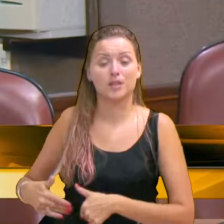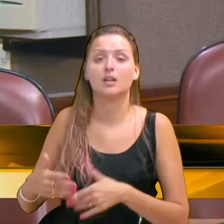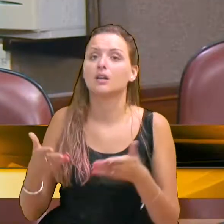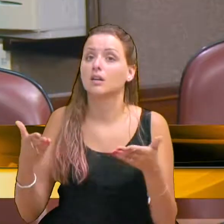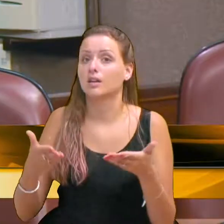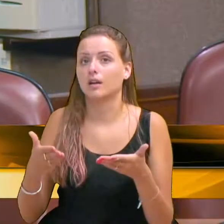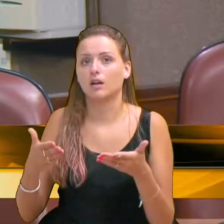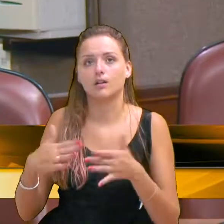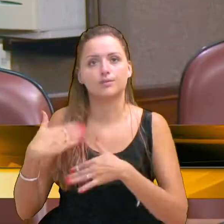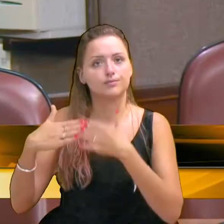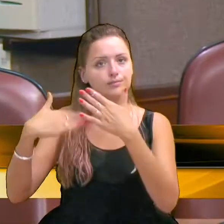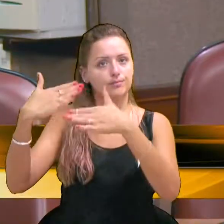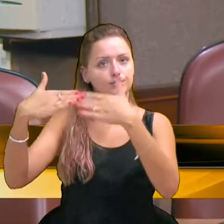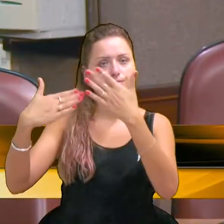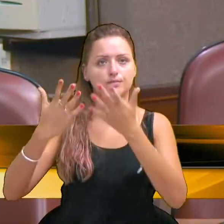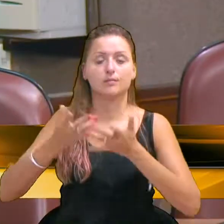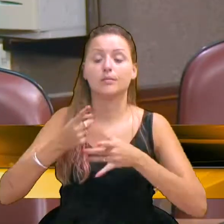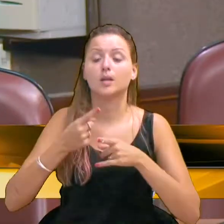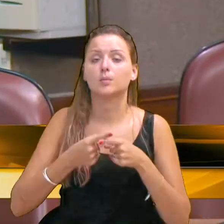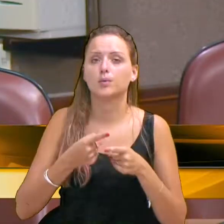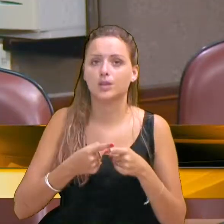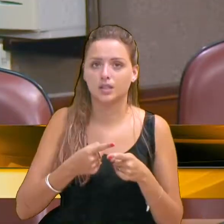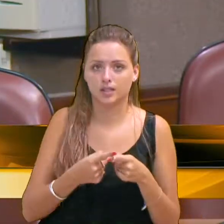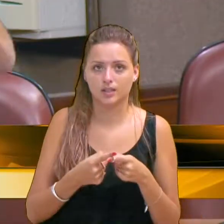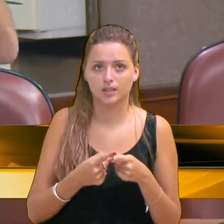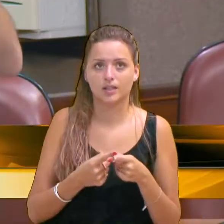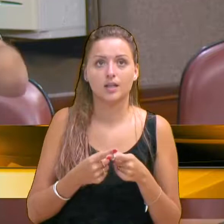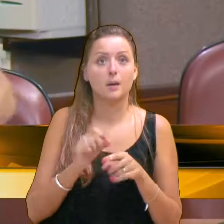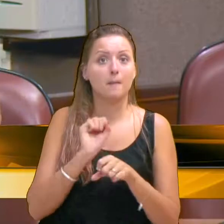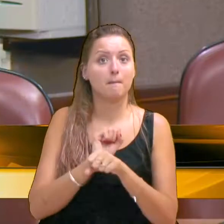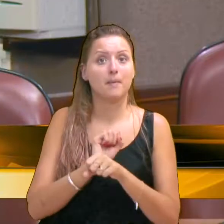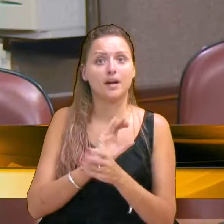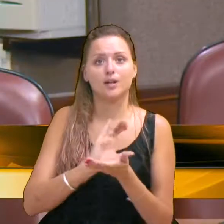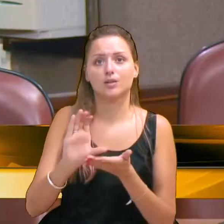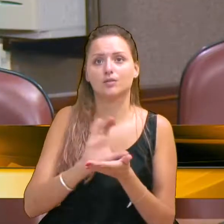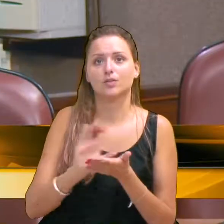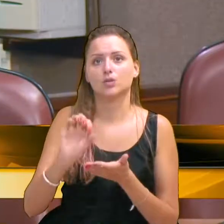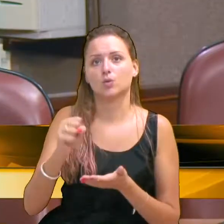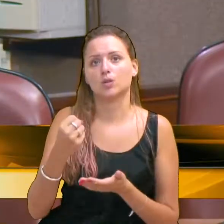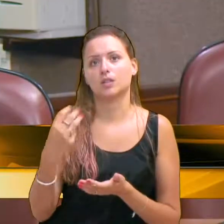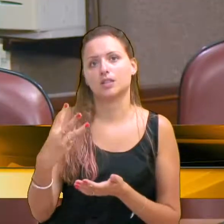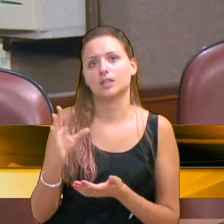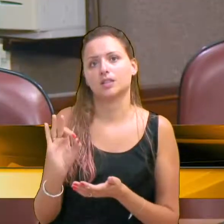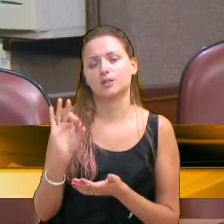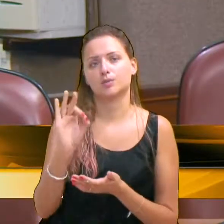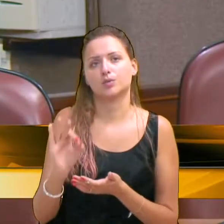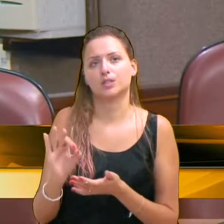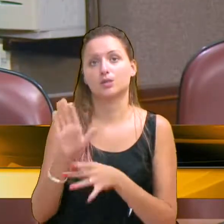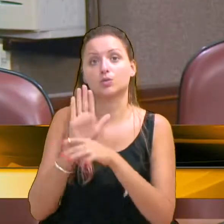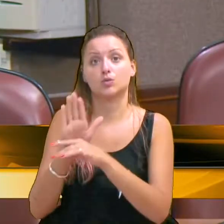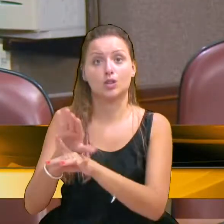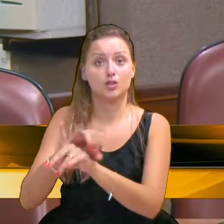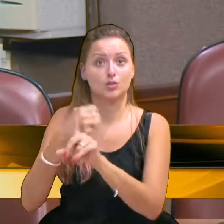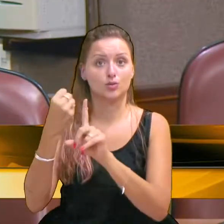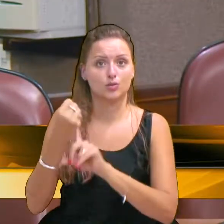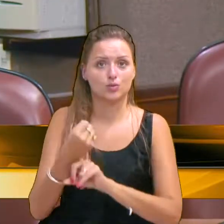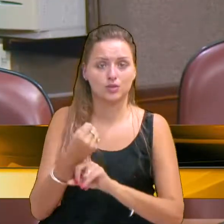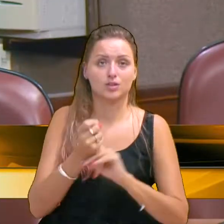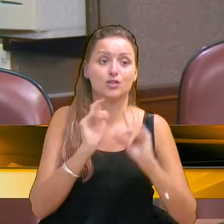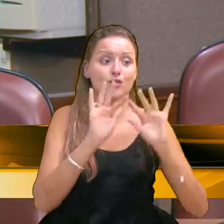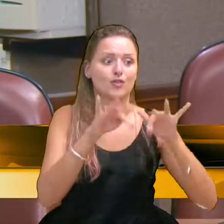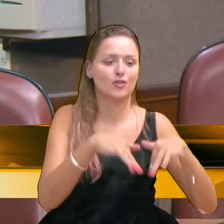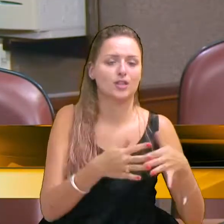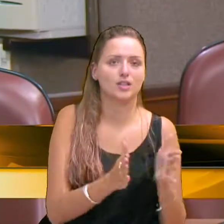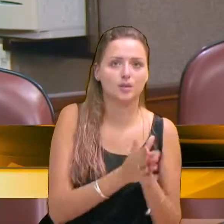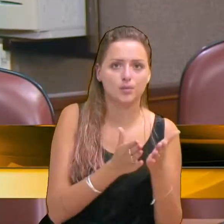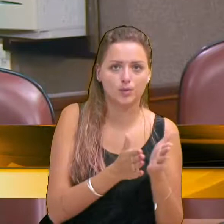isso a cada dia. Por quê? Porque deixaram de investir 83% no social, na erradicação da pobreza.